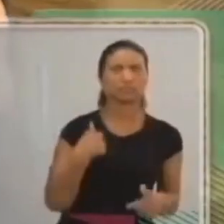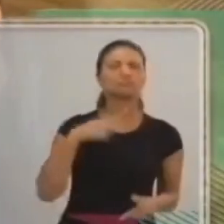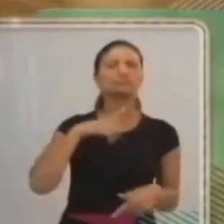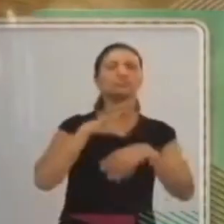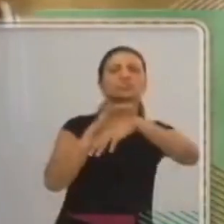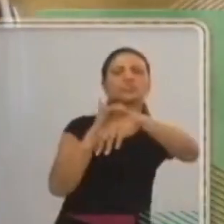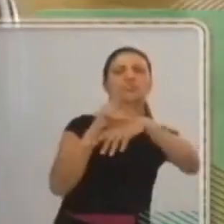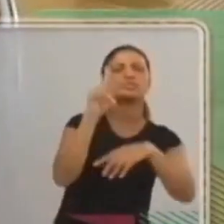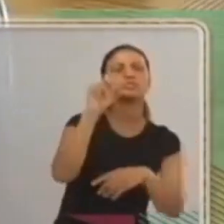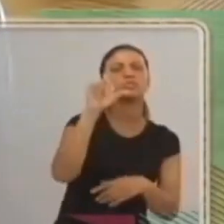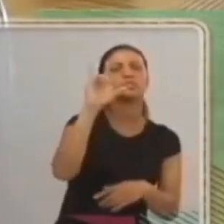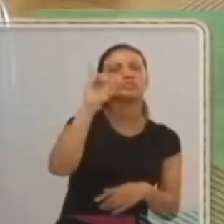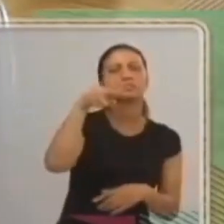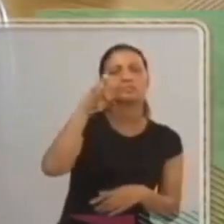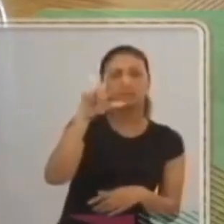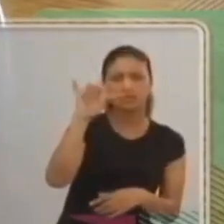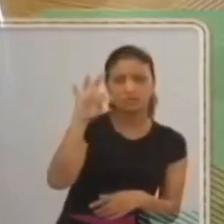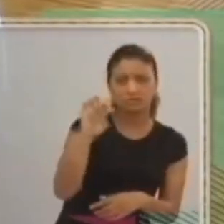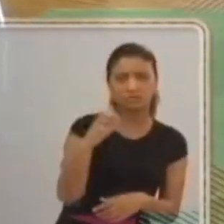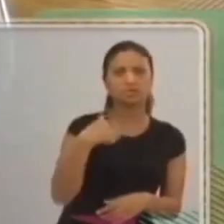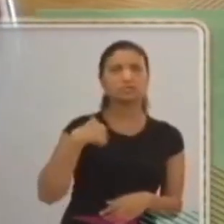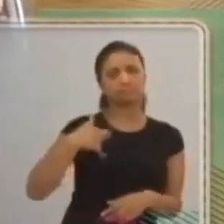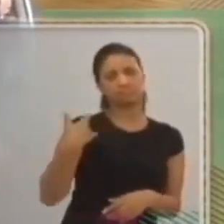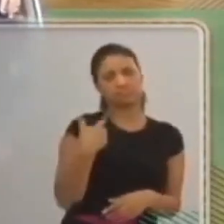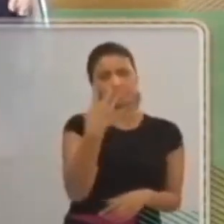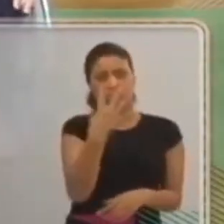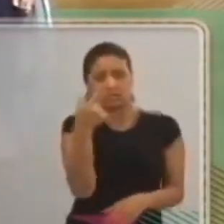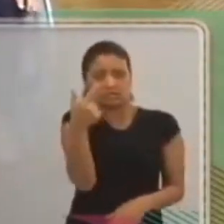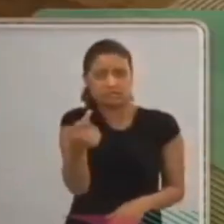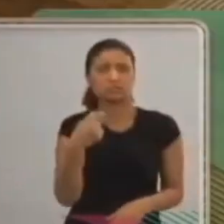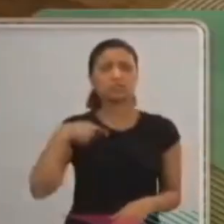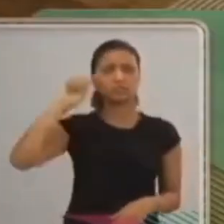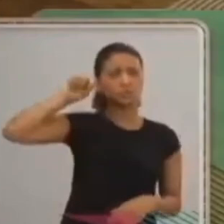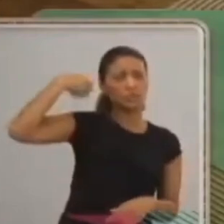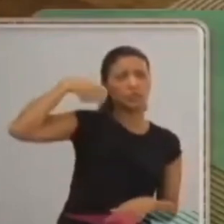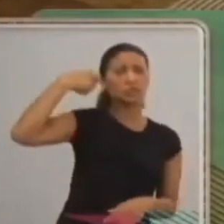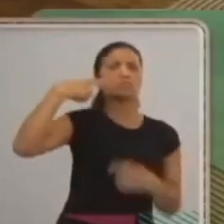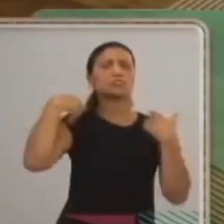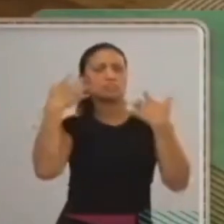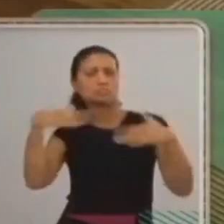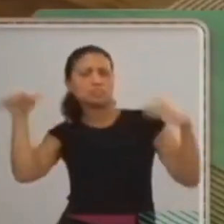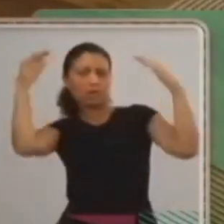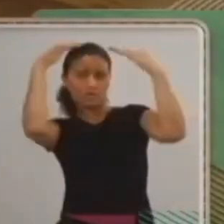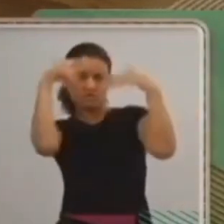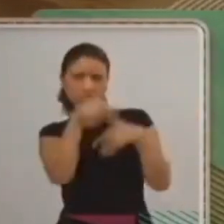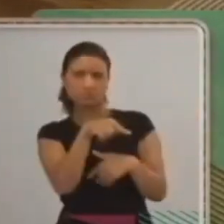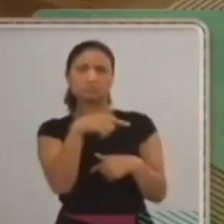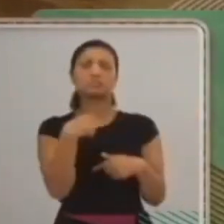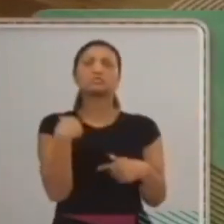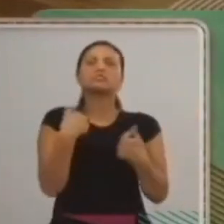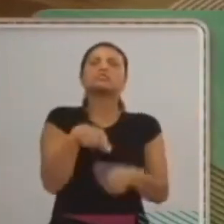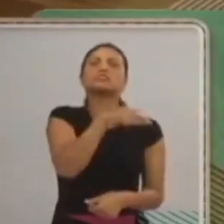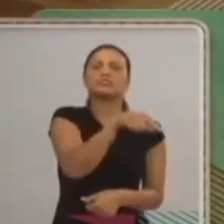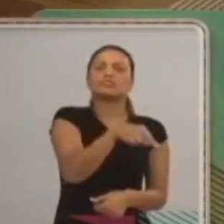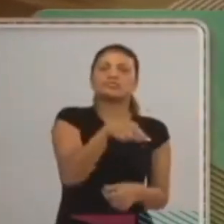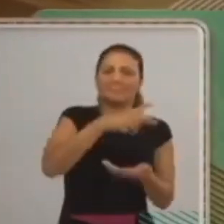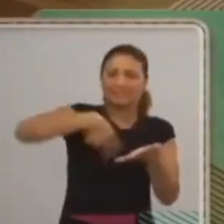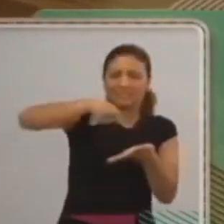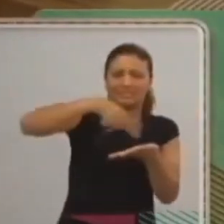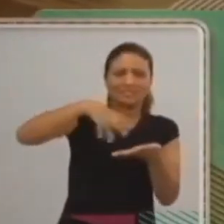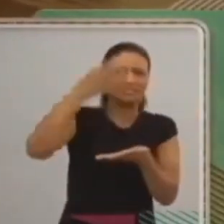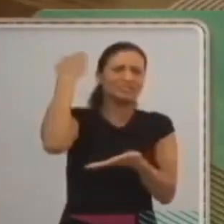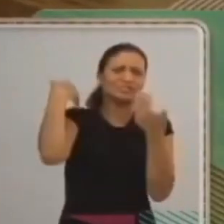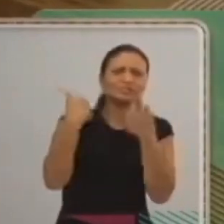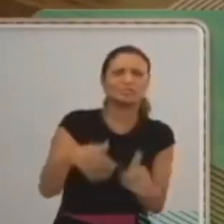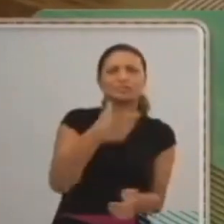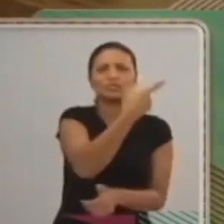eu sou cadeirante, eu tive poliomielite, eu tenho 47 anos, sou ator e bailarino